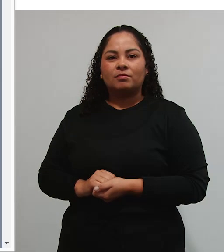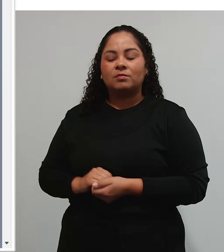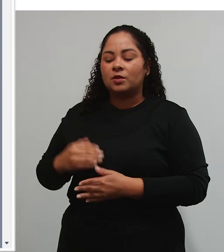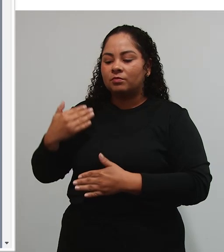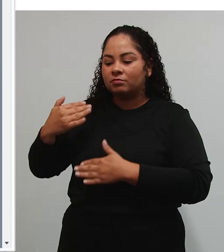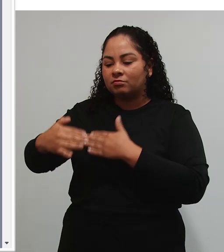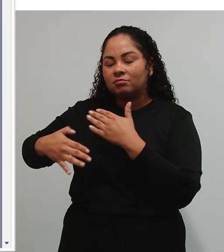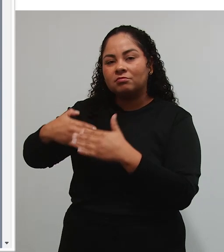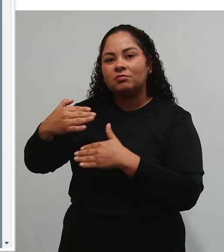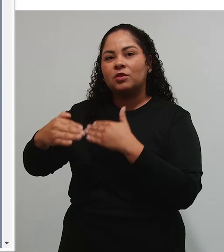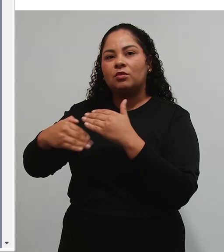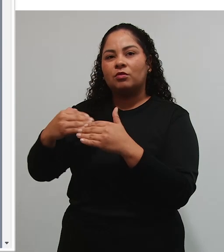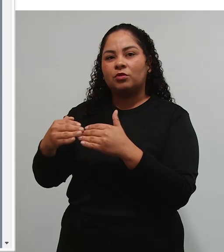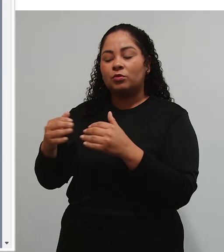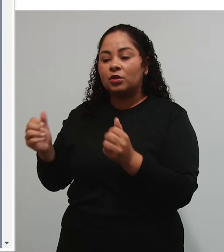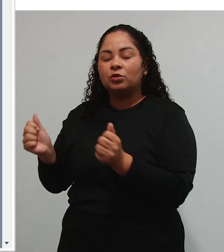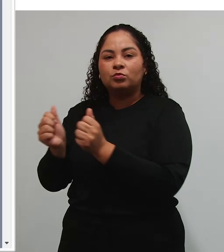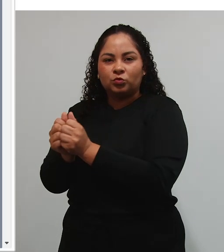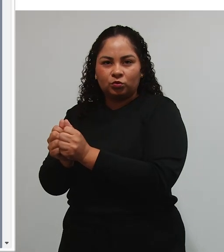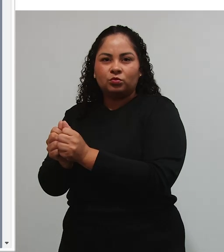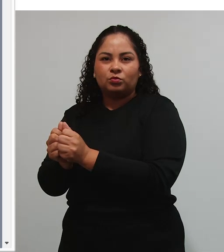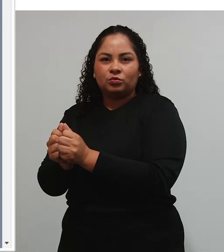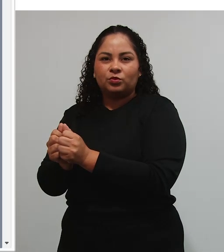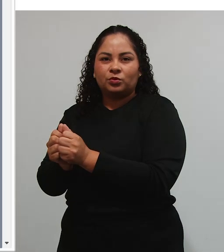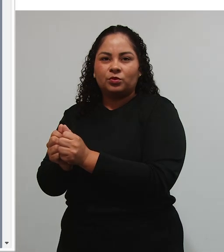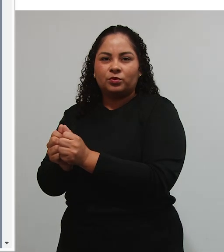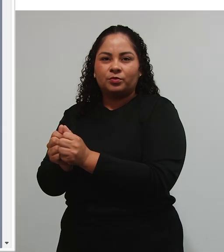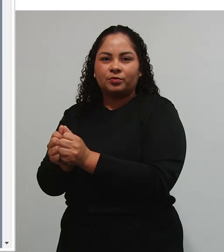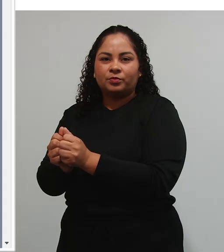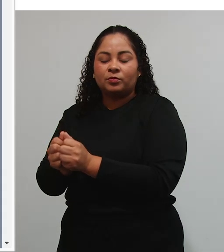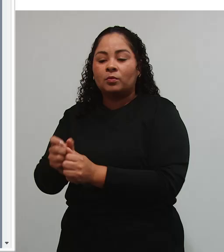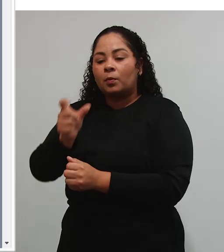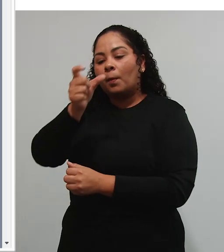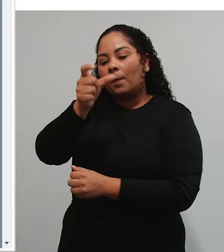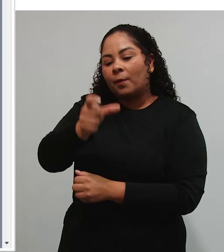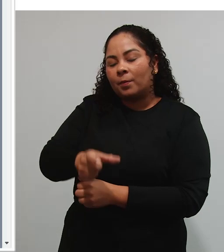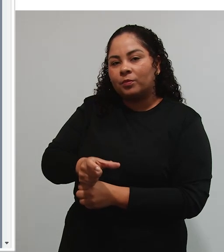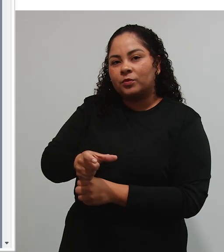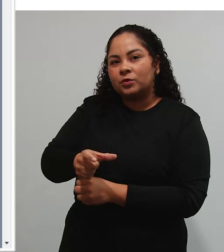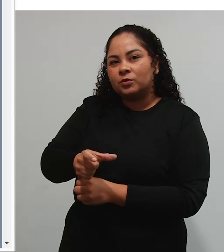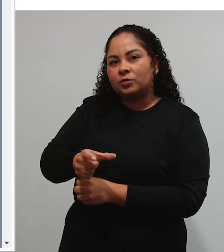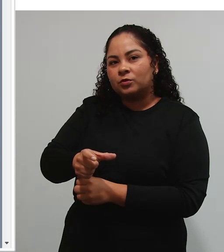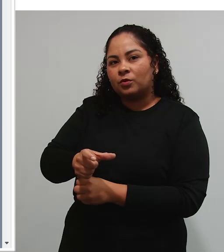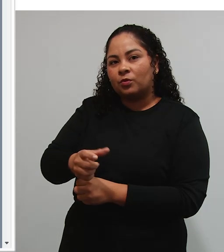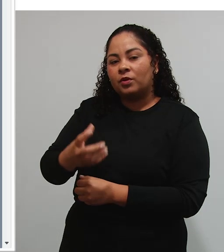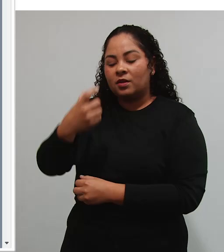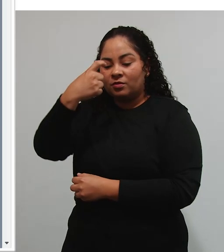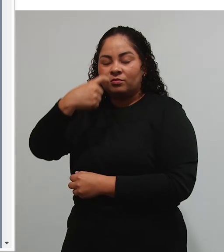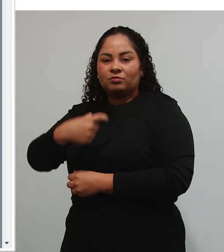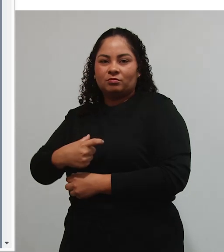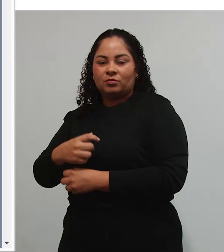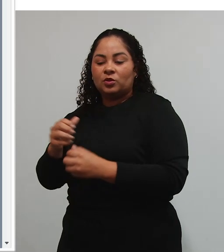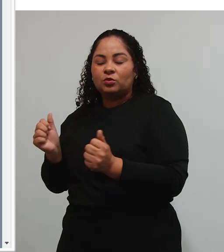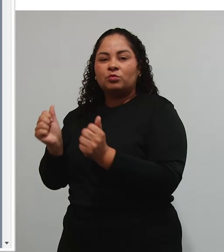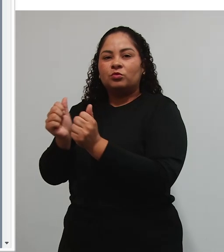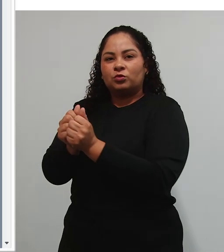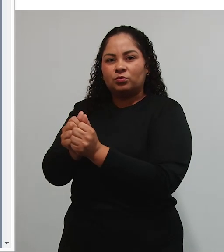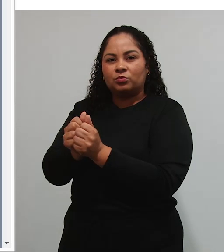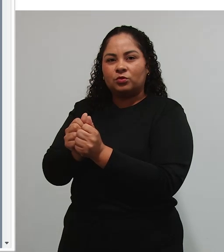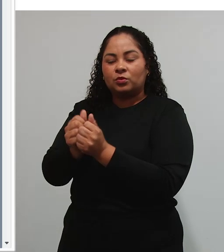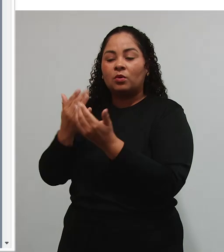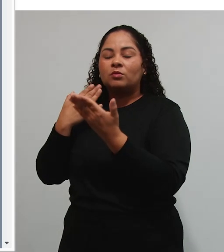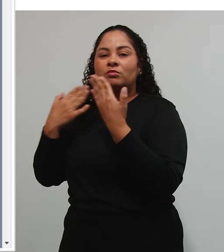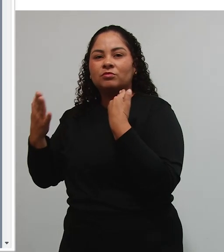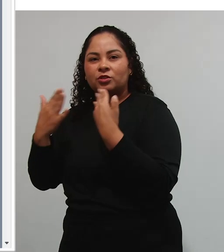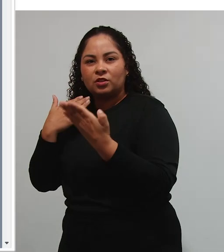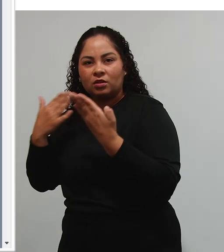e, para nos tornarmos mais fortes, advogamos que o eu se torna mais forte no nós, na